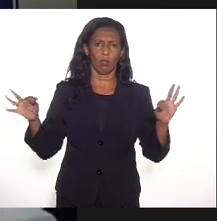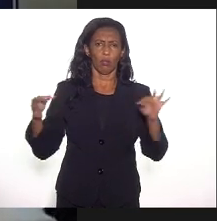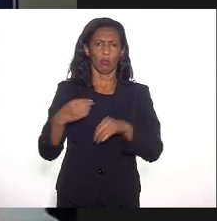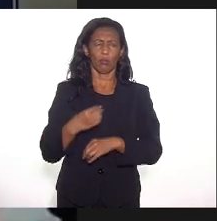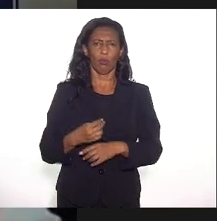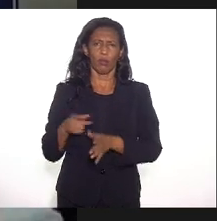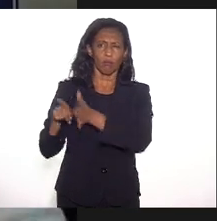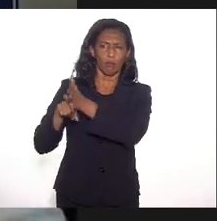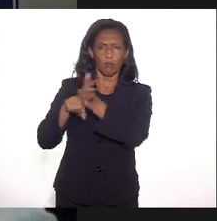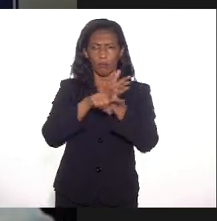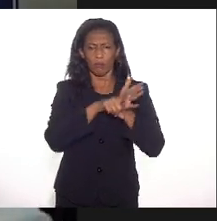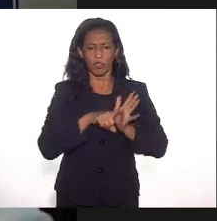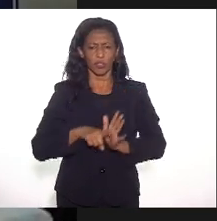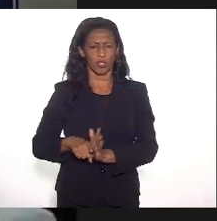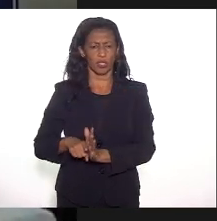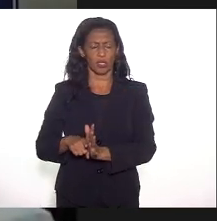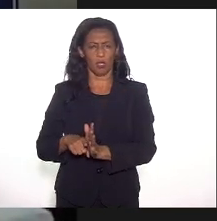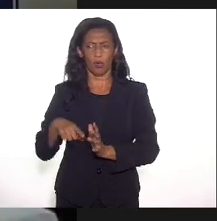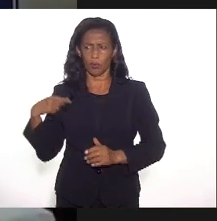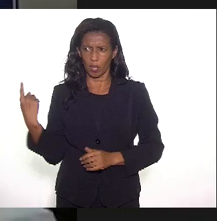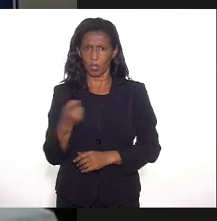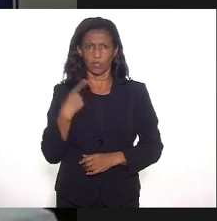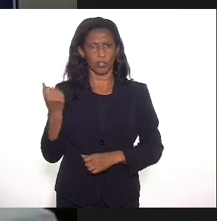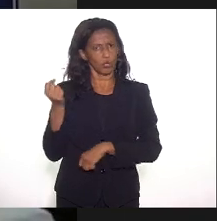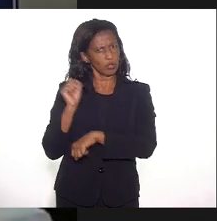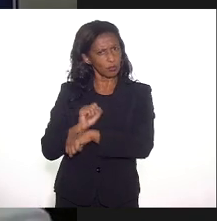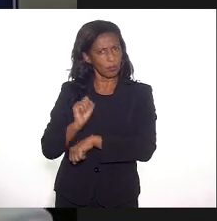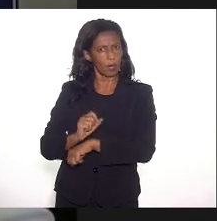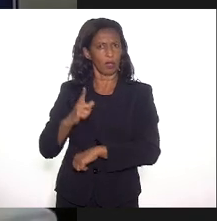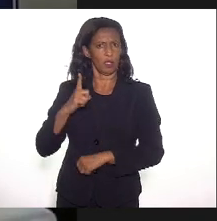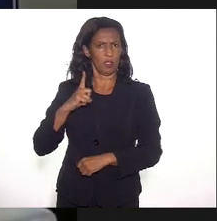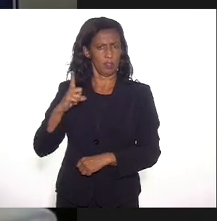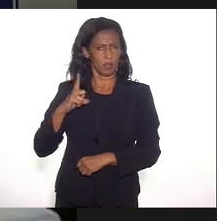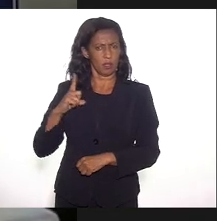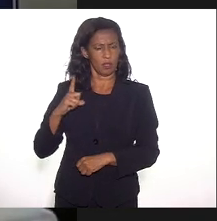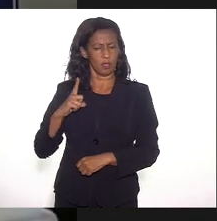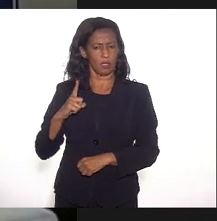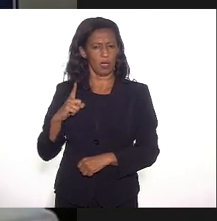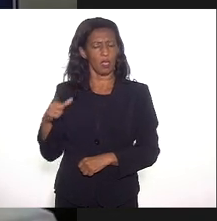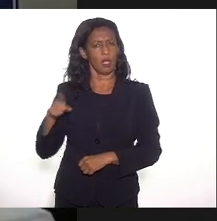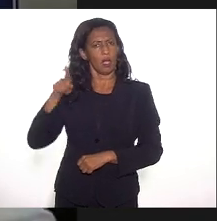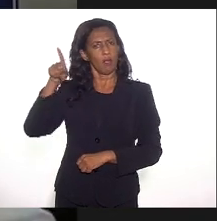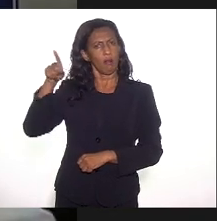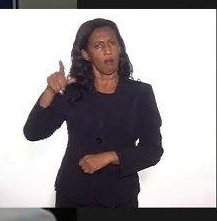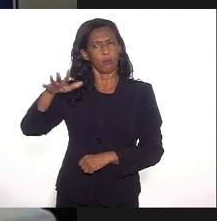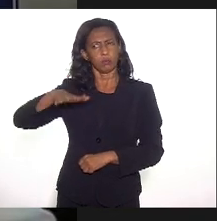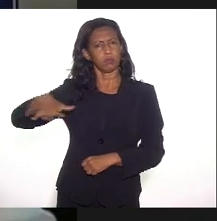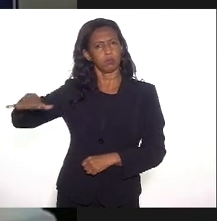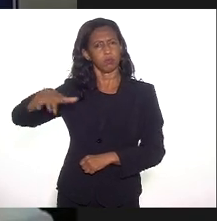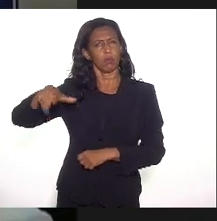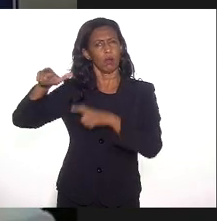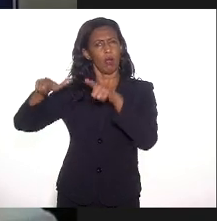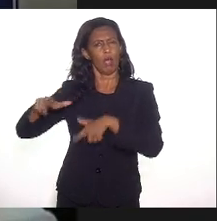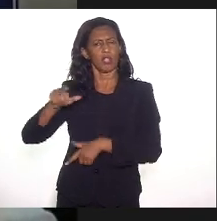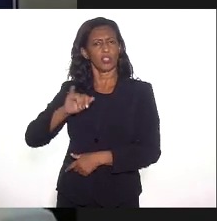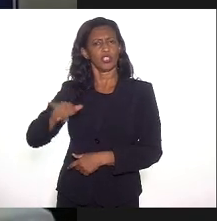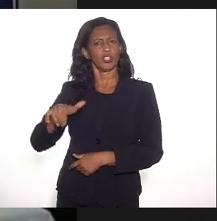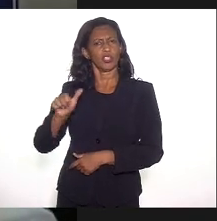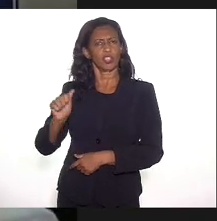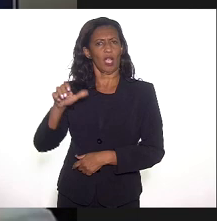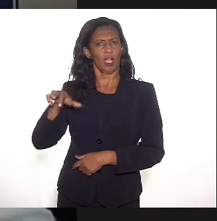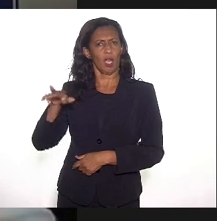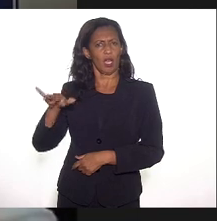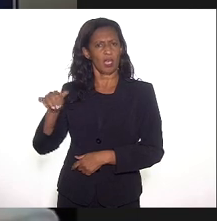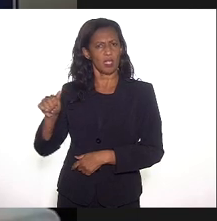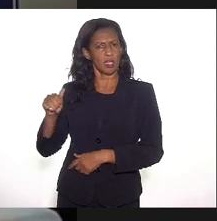a investigação que a gente espera que se tenha, em especial com relação à chacina do Jacarezinho,